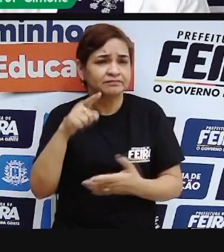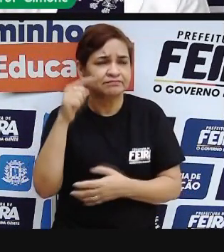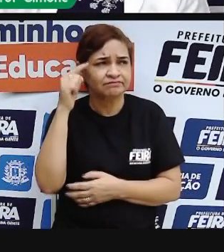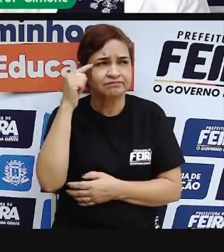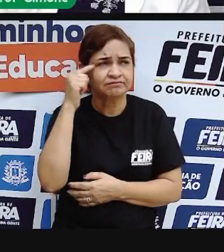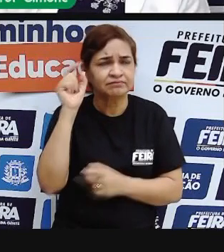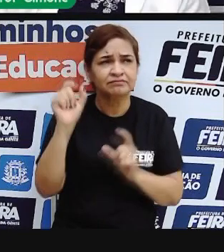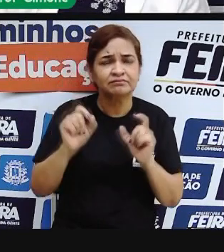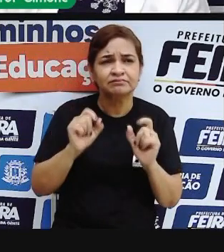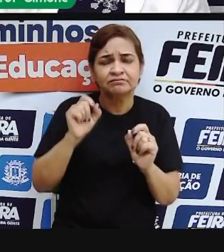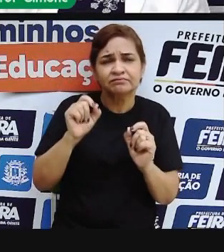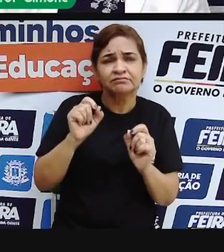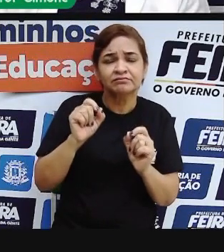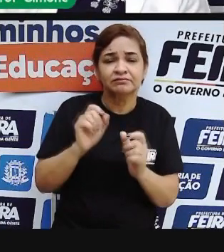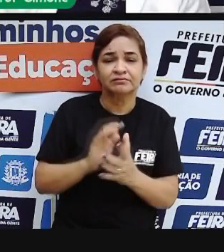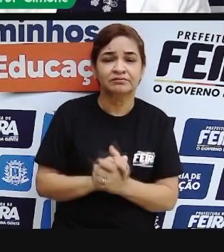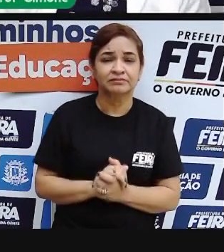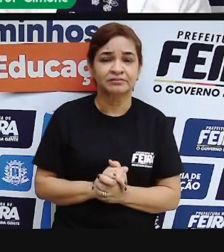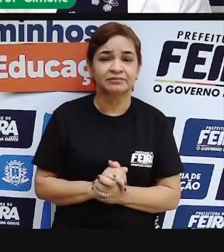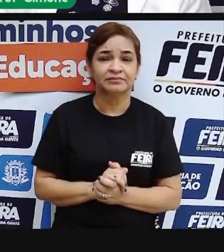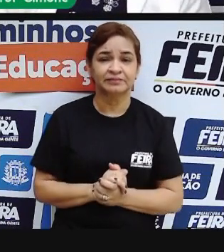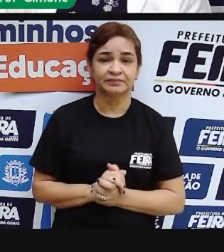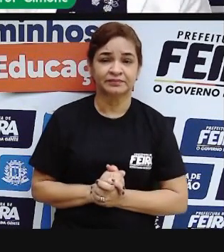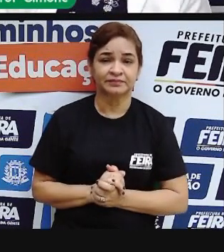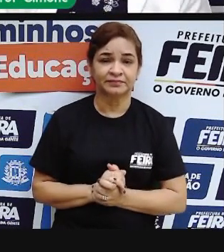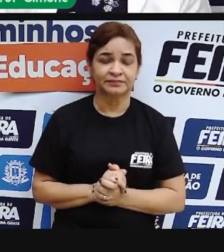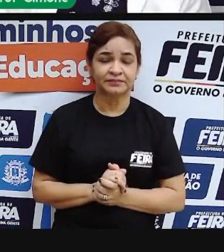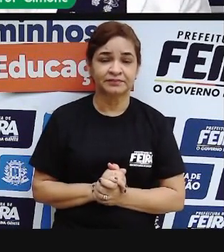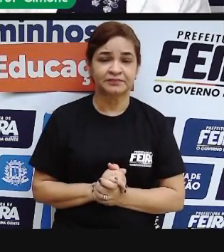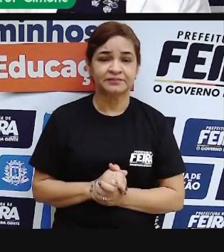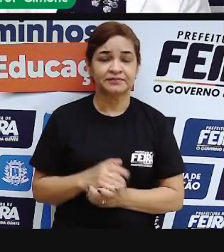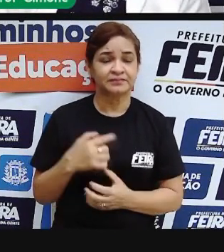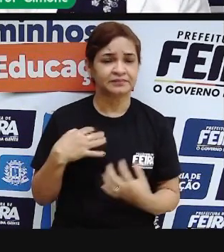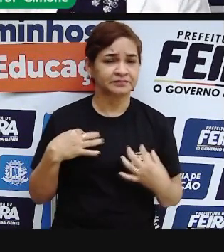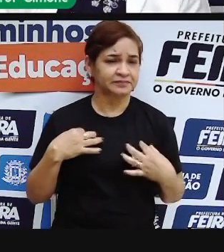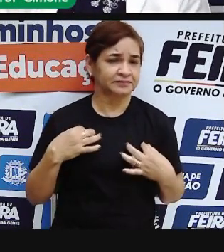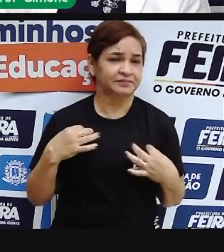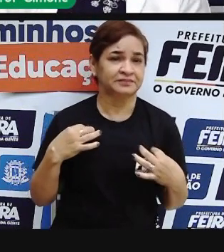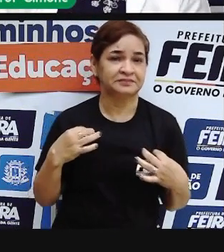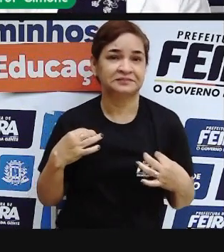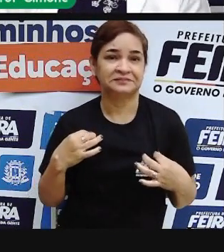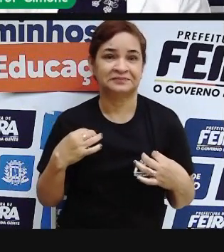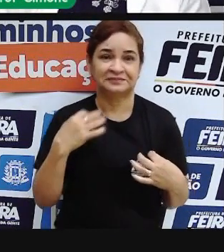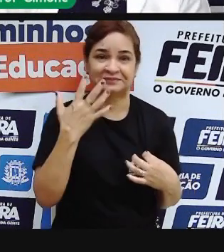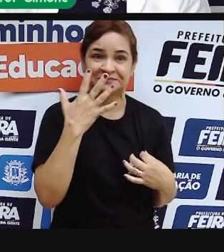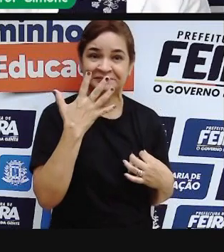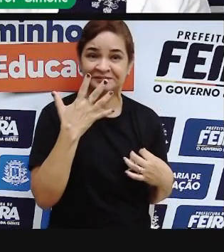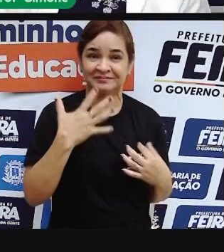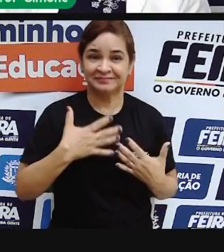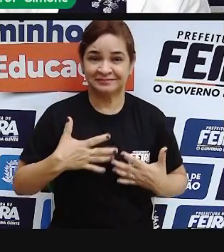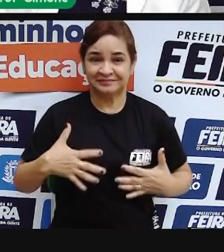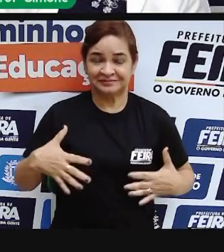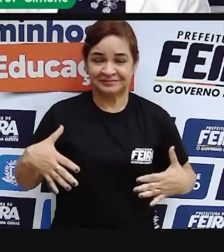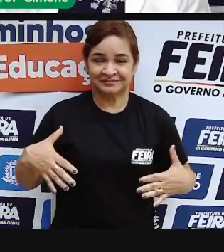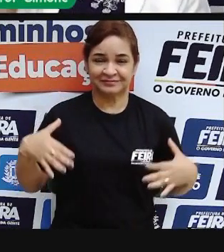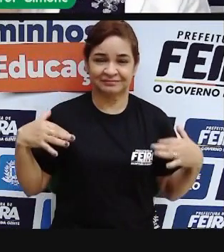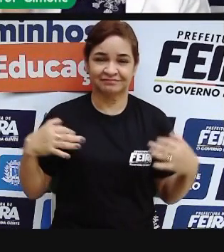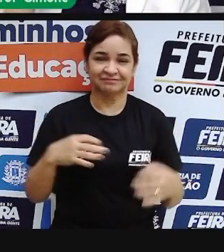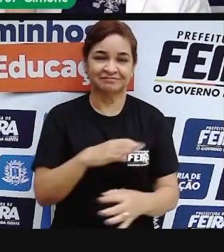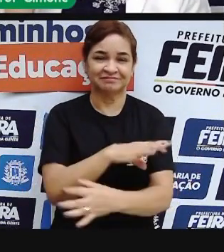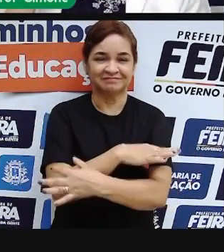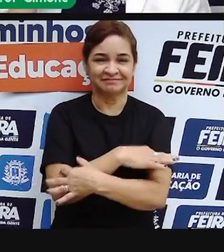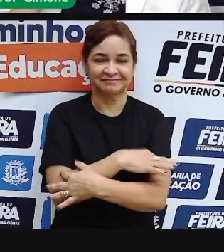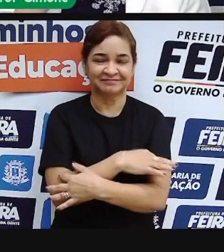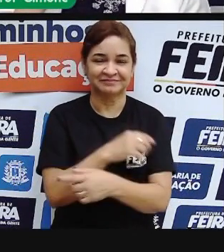elas lembram para vocês? Ah, eu vestia muitas roupas típicas, né? Aquela roupinha de caipira que a gente veste,